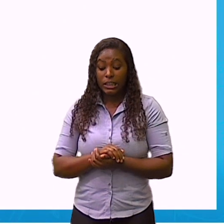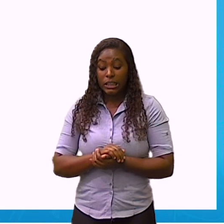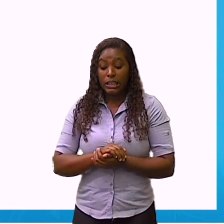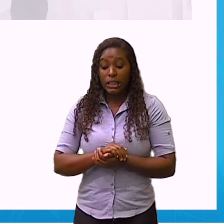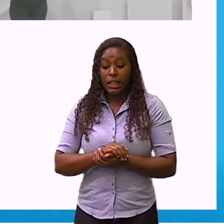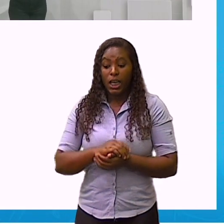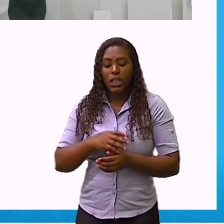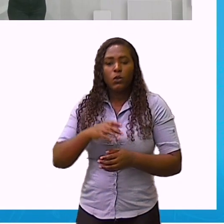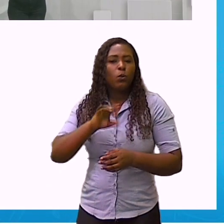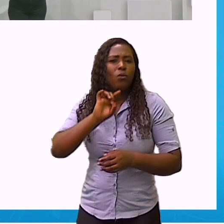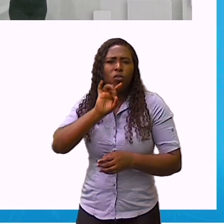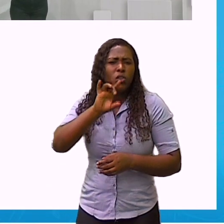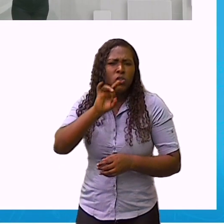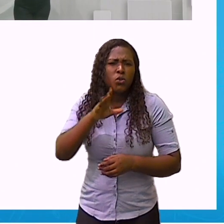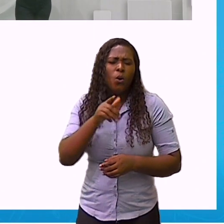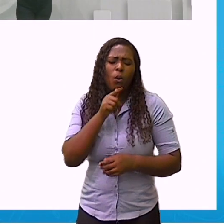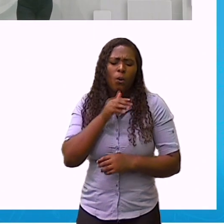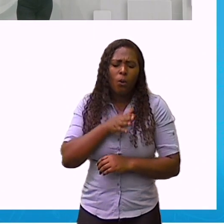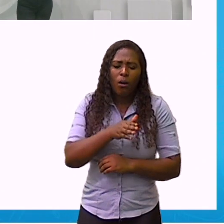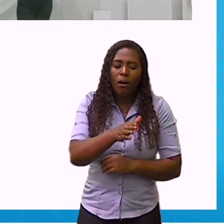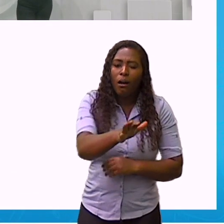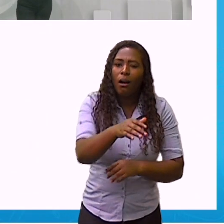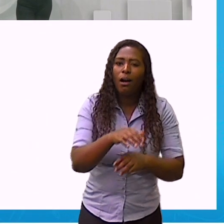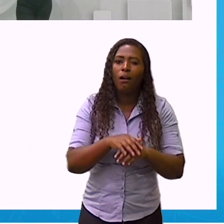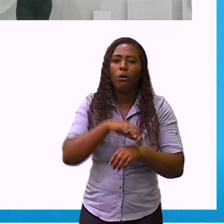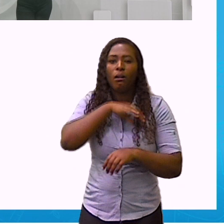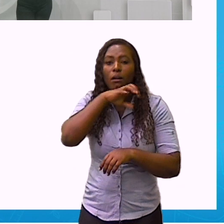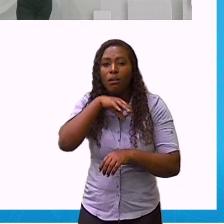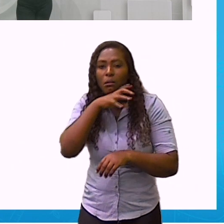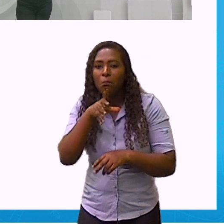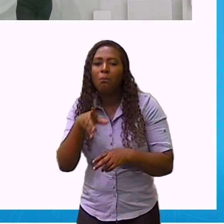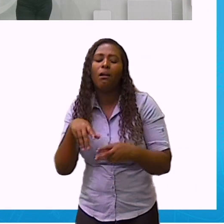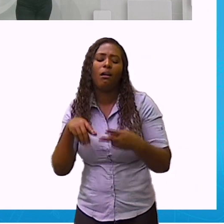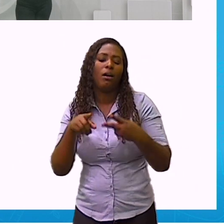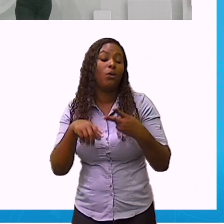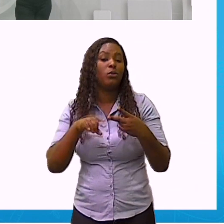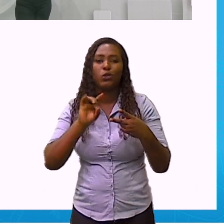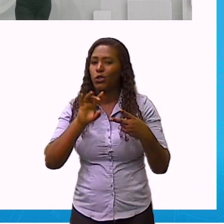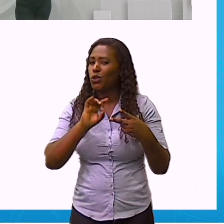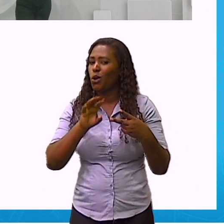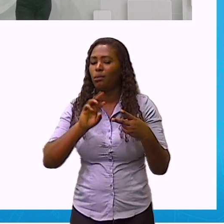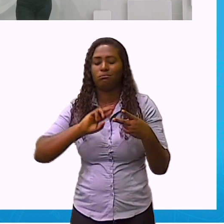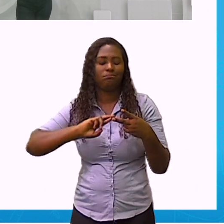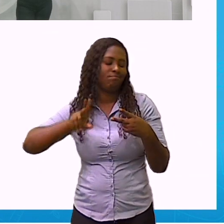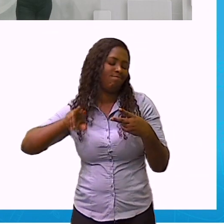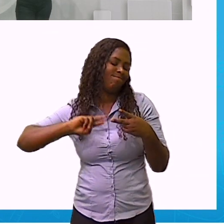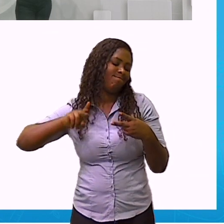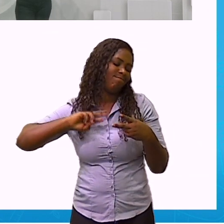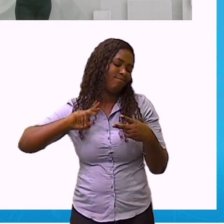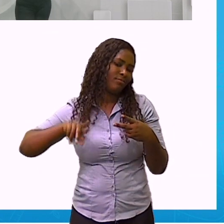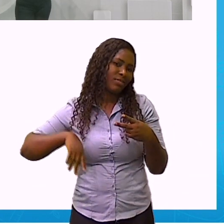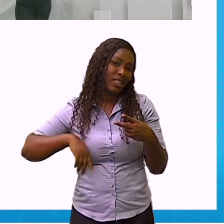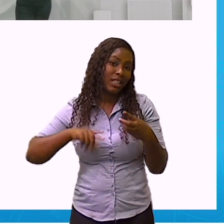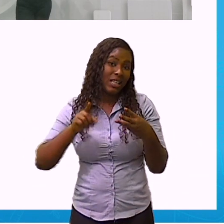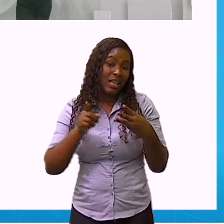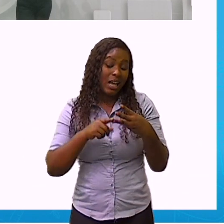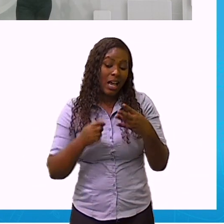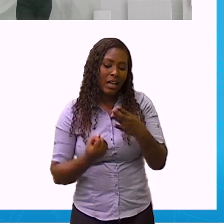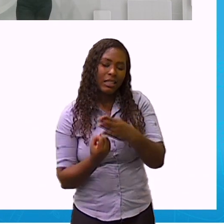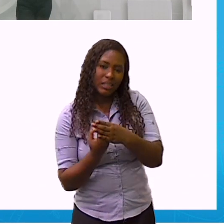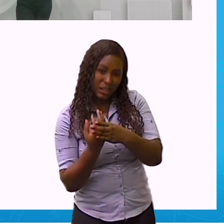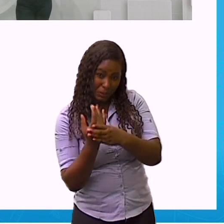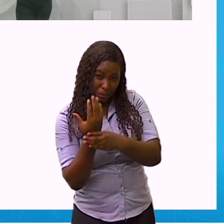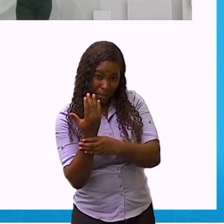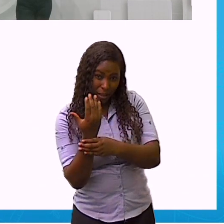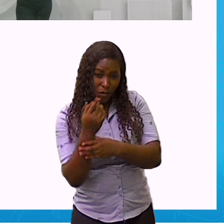apenas dentro dos rios, pois uma grande quantidade de mata ciliar, que é aquela vegetação que fica às